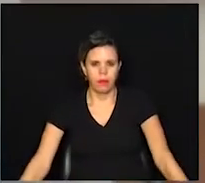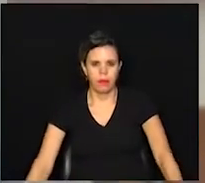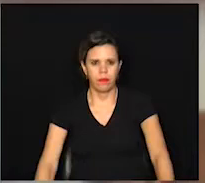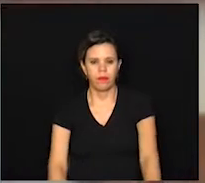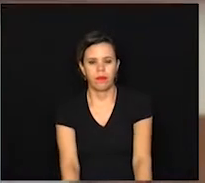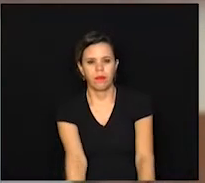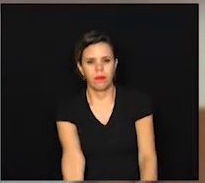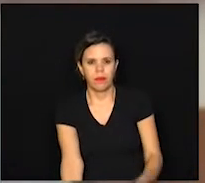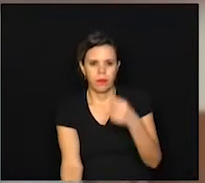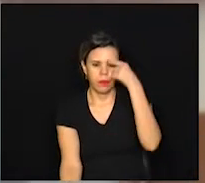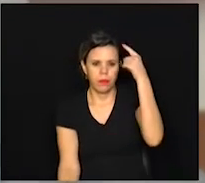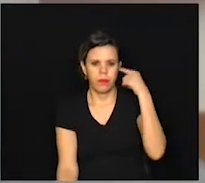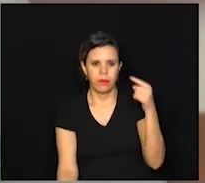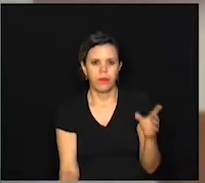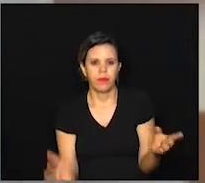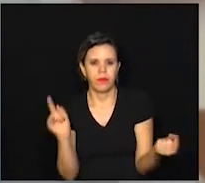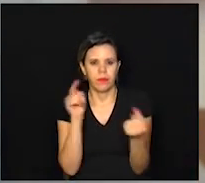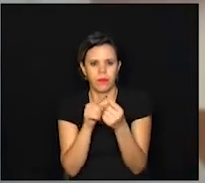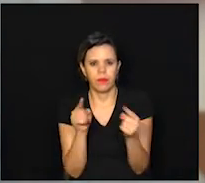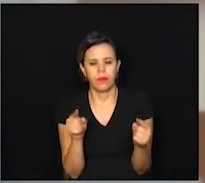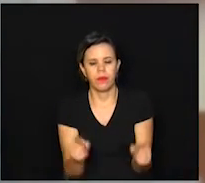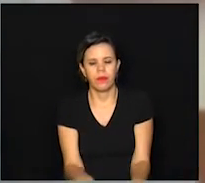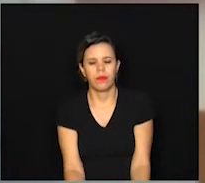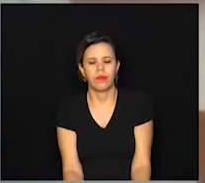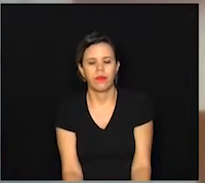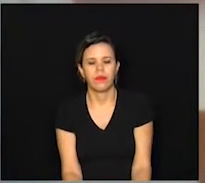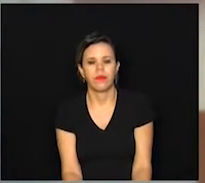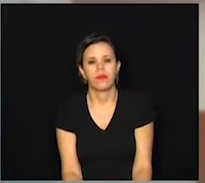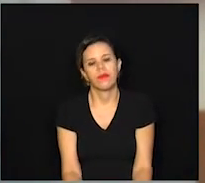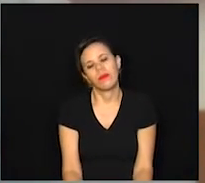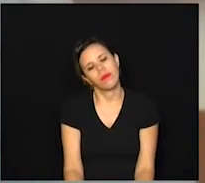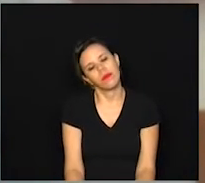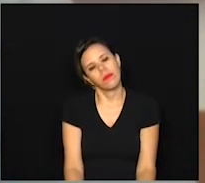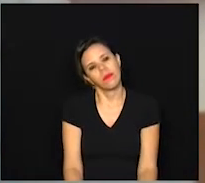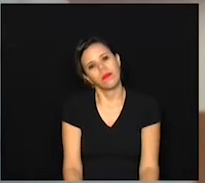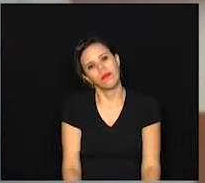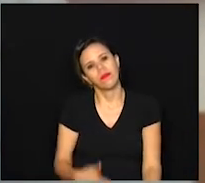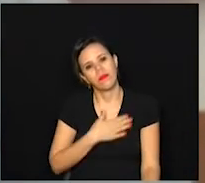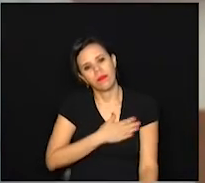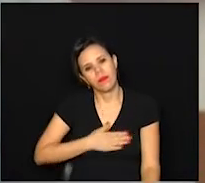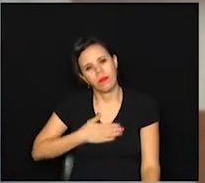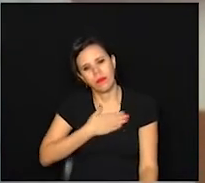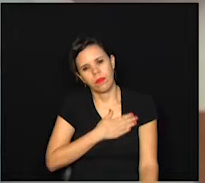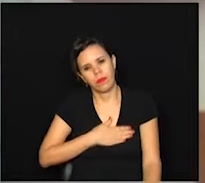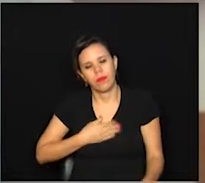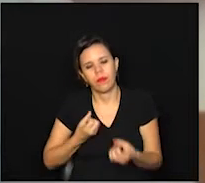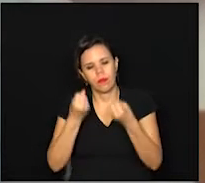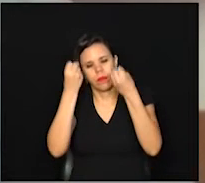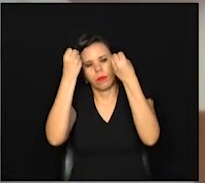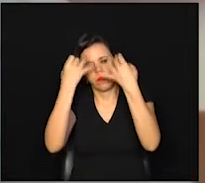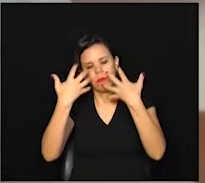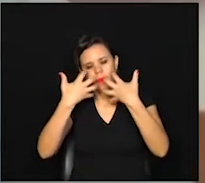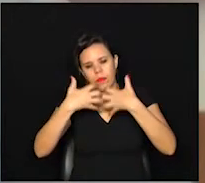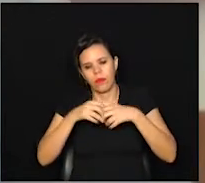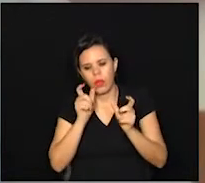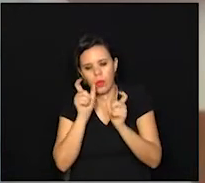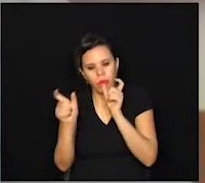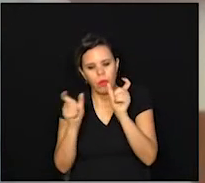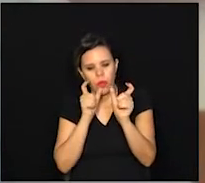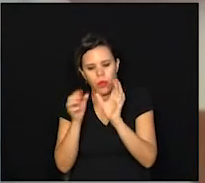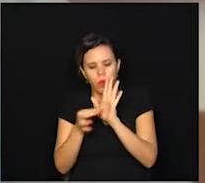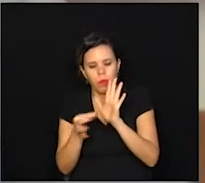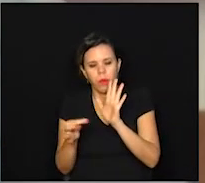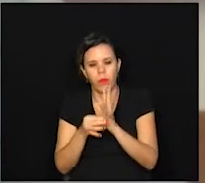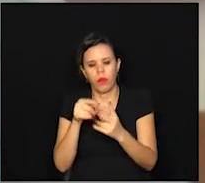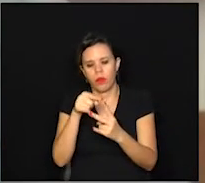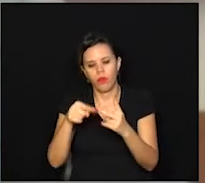Paola, não, vou ser bem objetivo, presidenta. Eu gostei muito, né, das falas, novamente, do Paulo